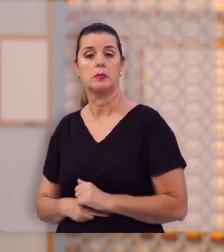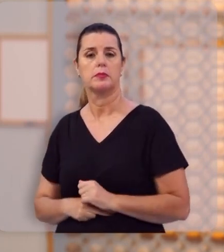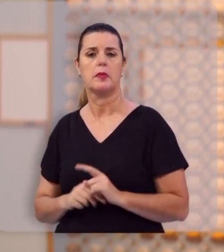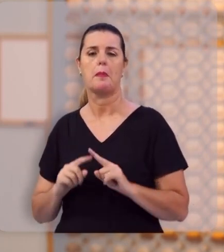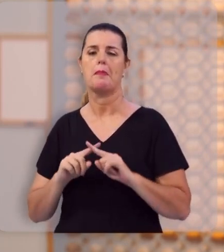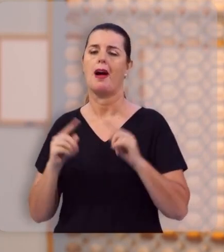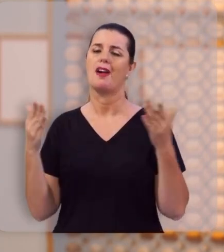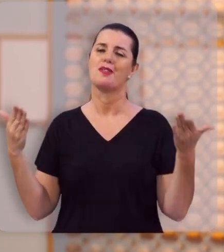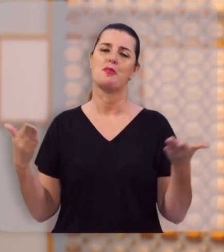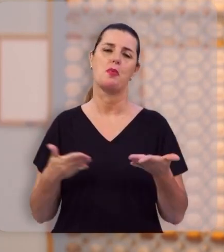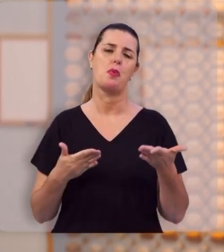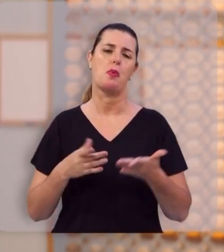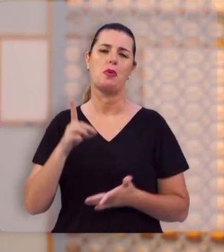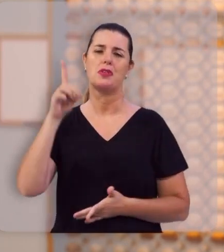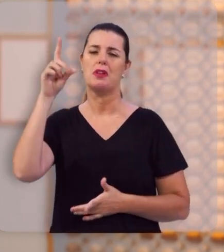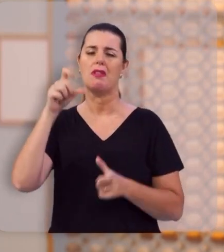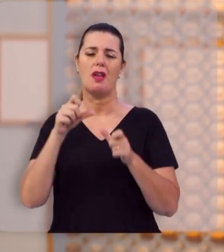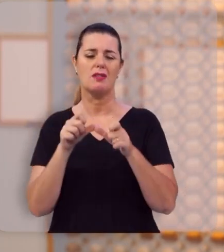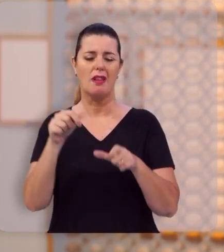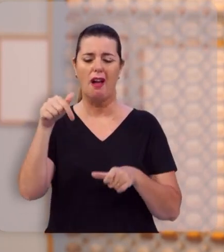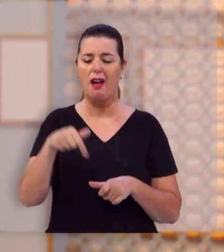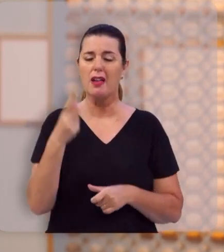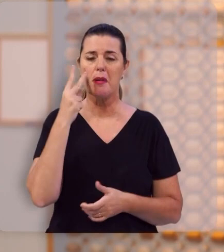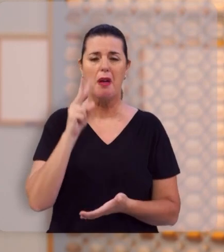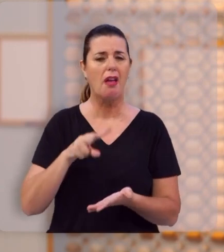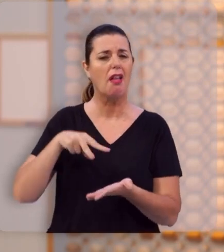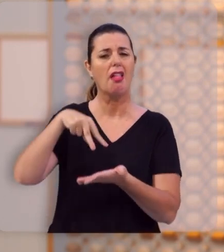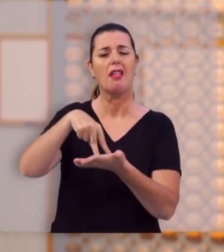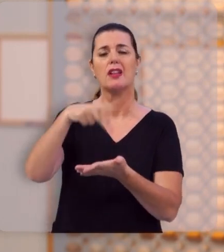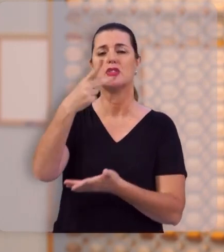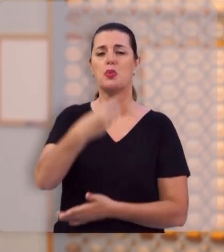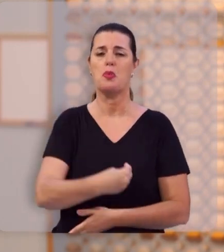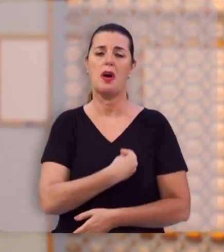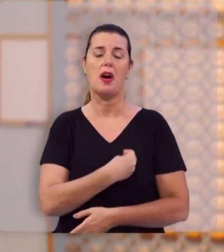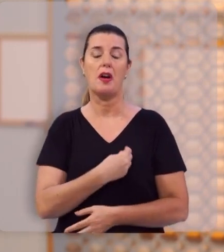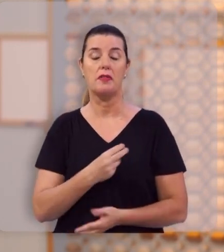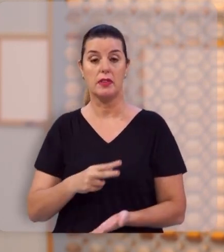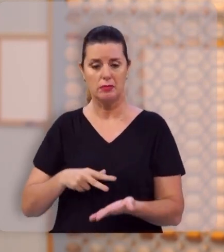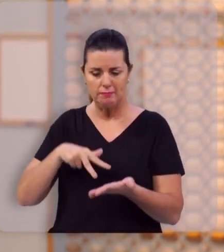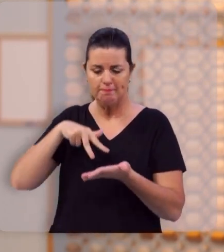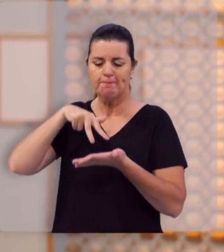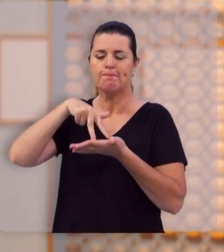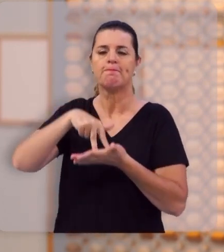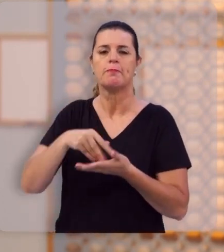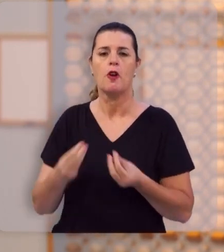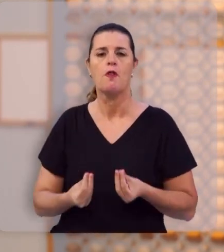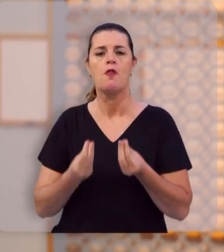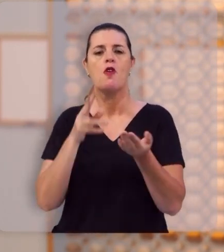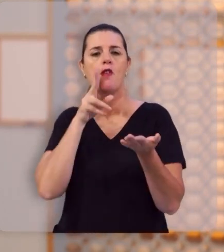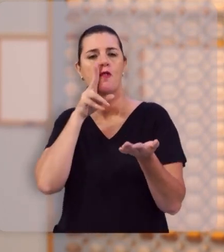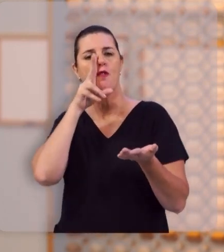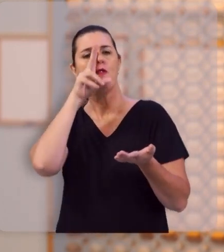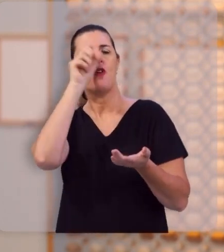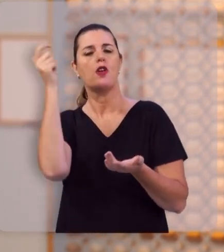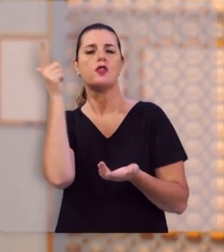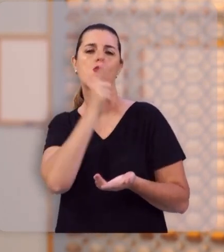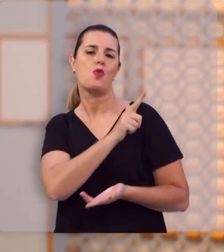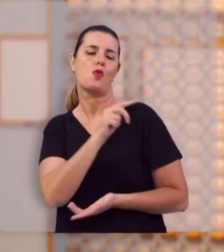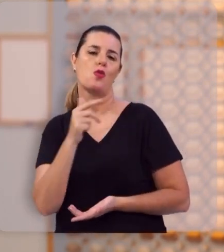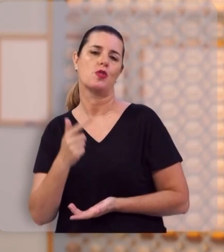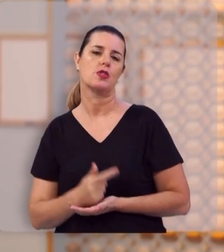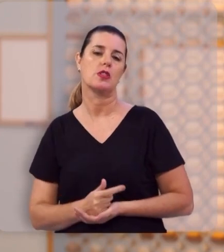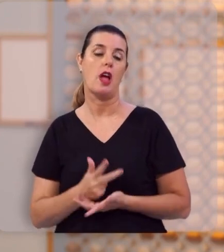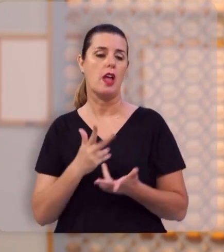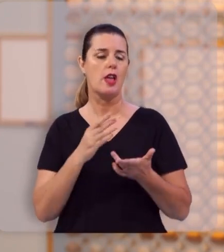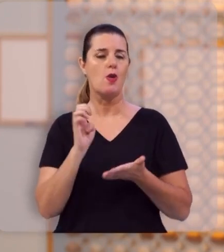abatimento, mas hoje Deus está aqui para levantar você, para pôr você de pé, para dar forças para você caminhar,